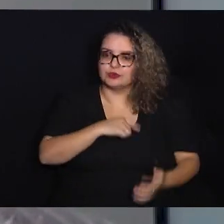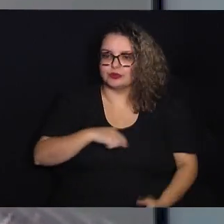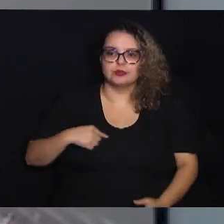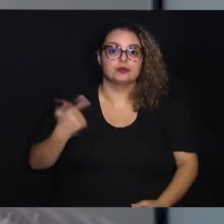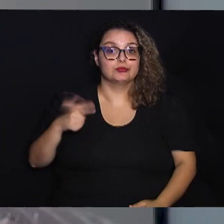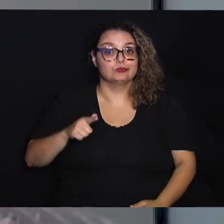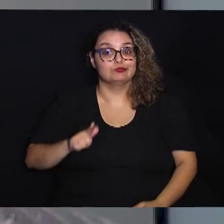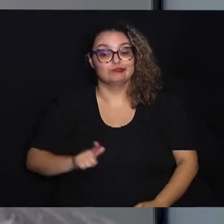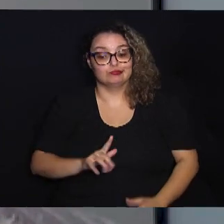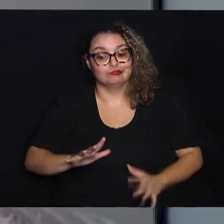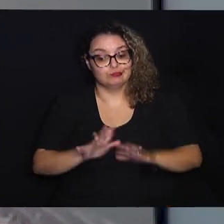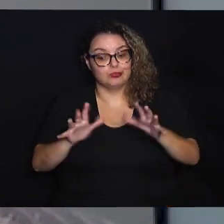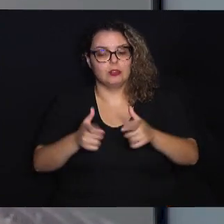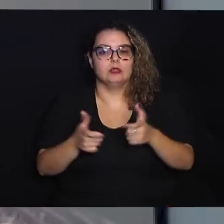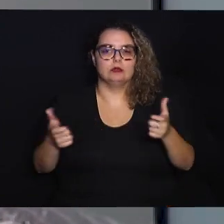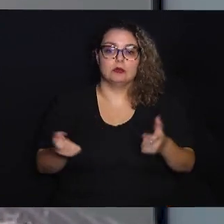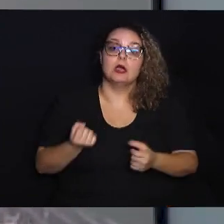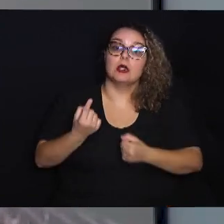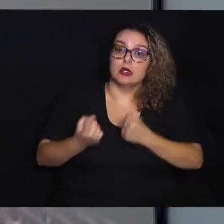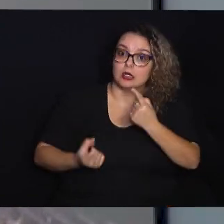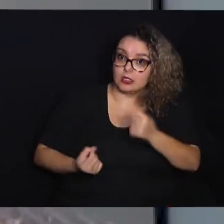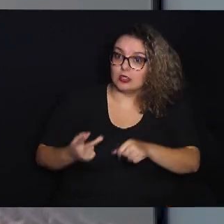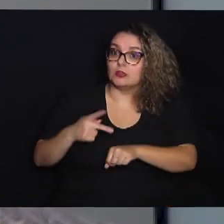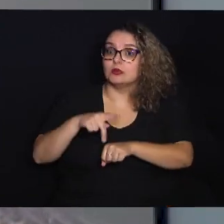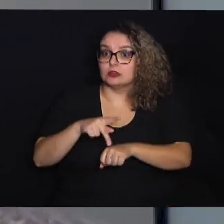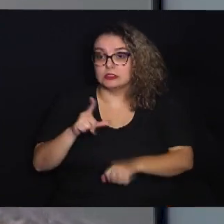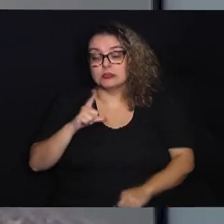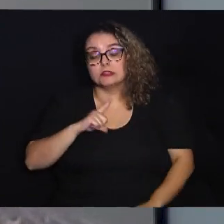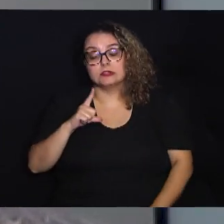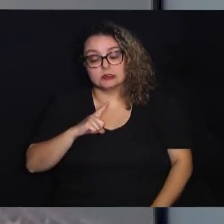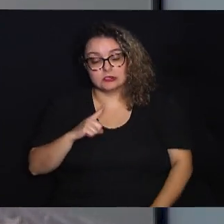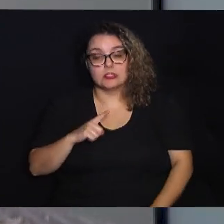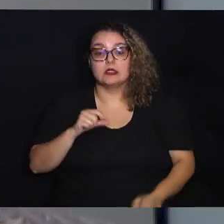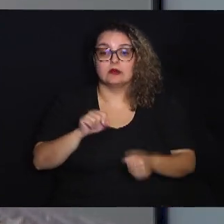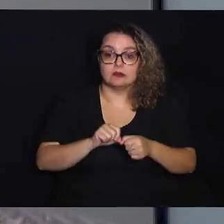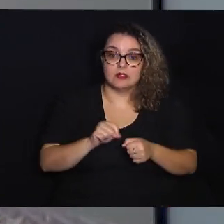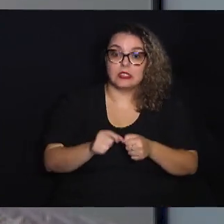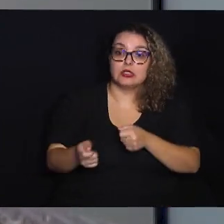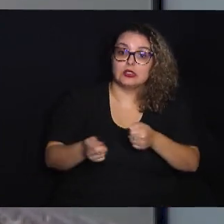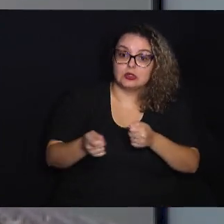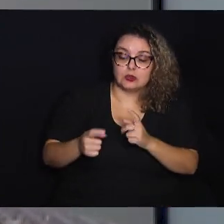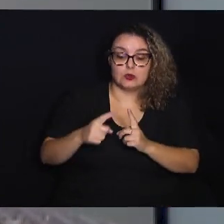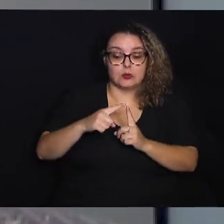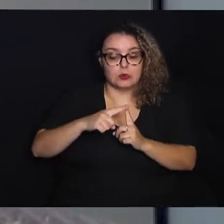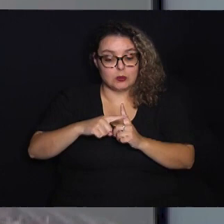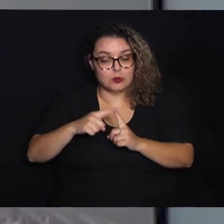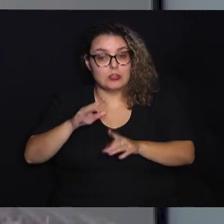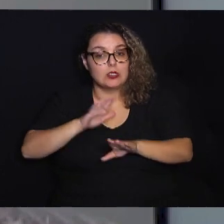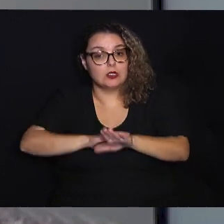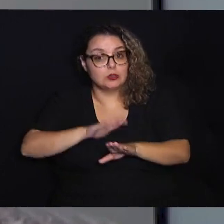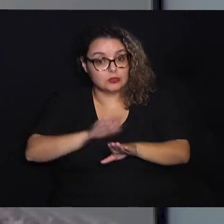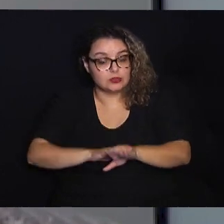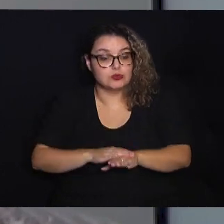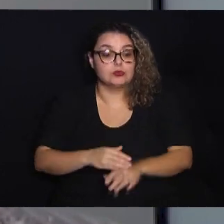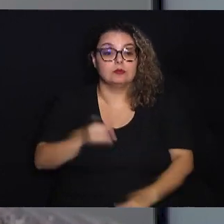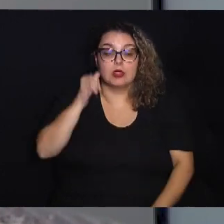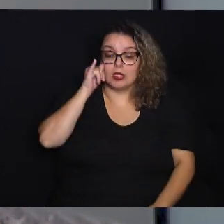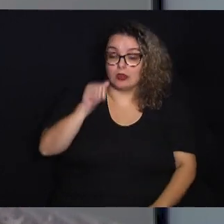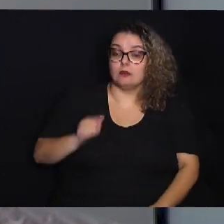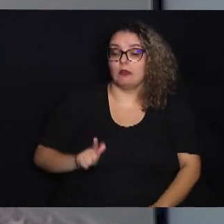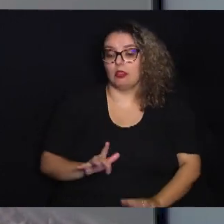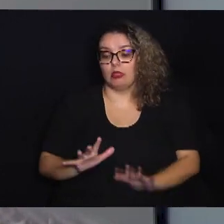numa quantidade muito grande, mas alguns países, sim, têm feito, né, medidas para